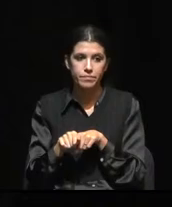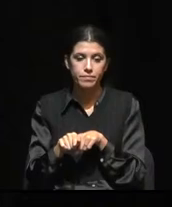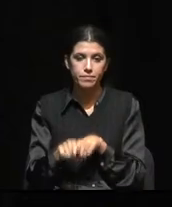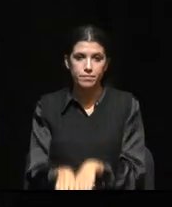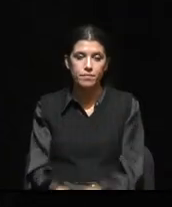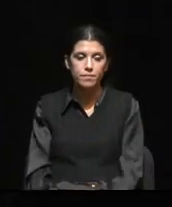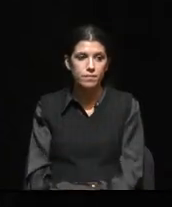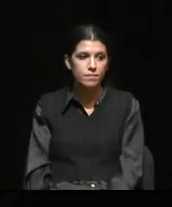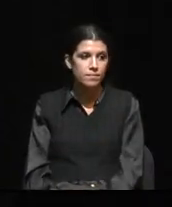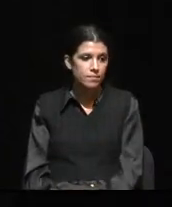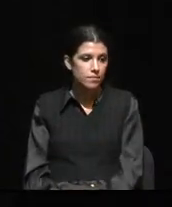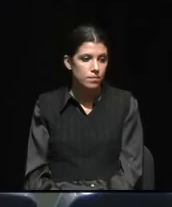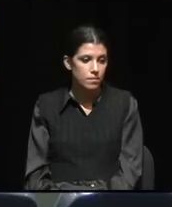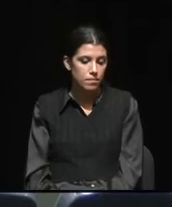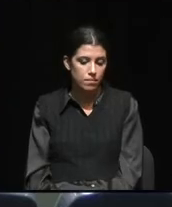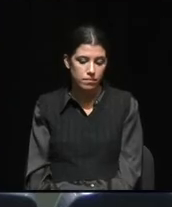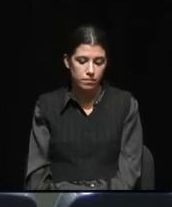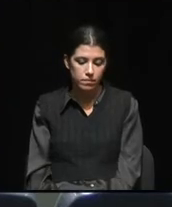deputado